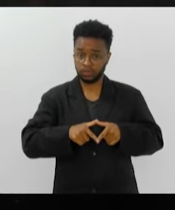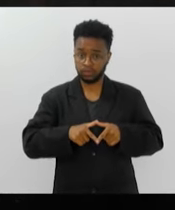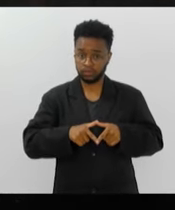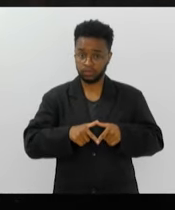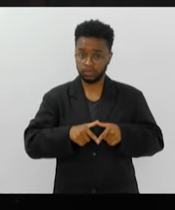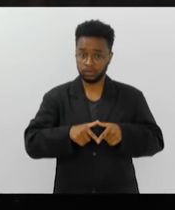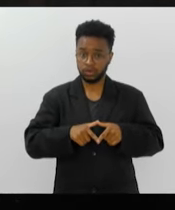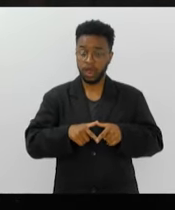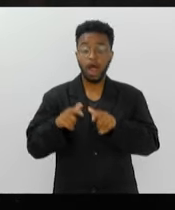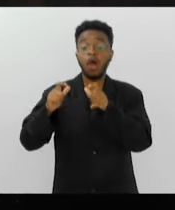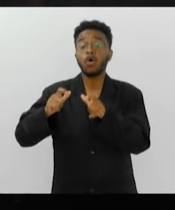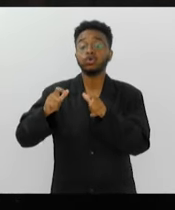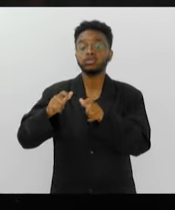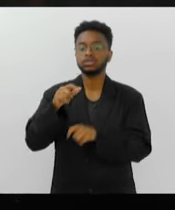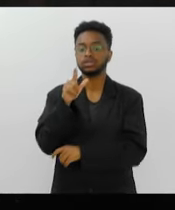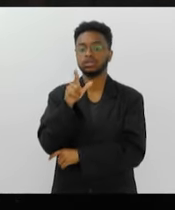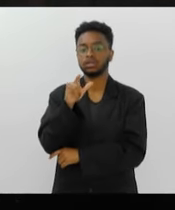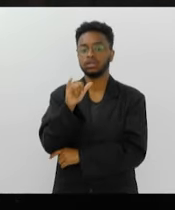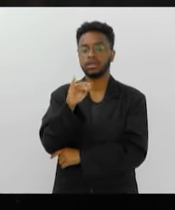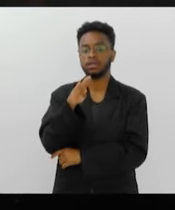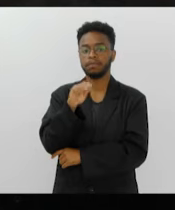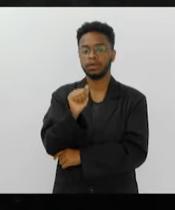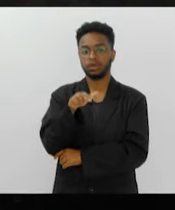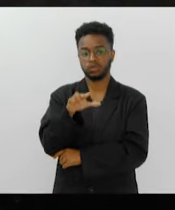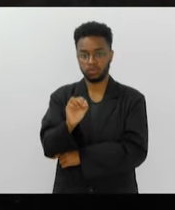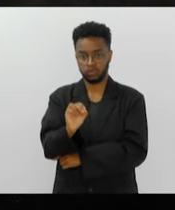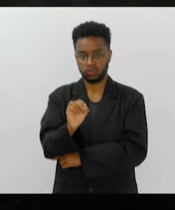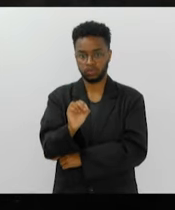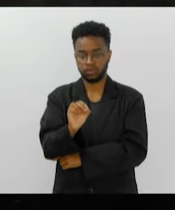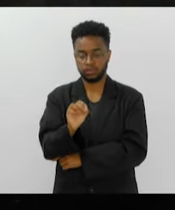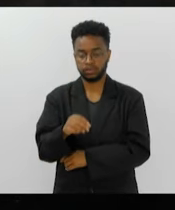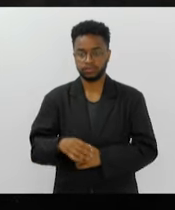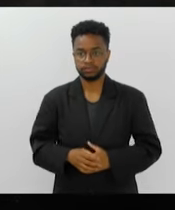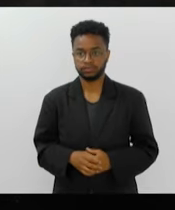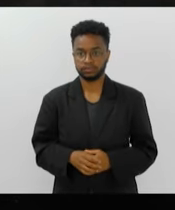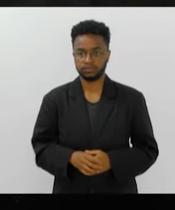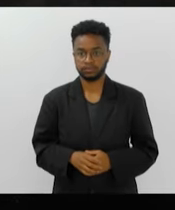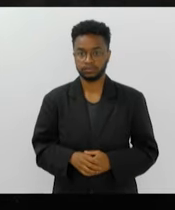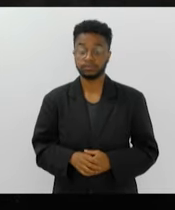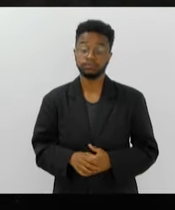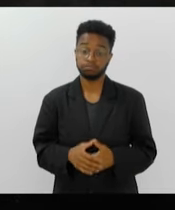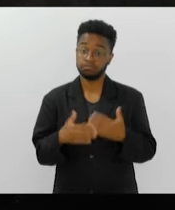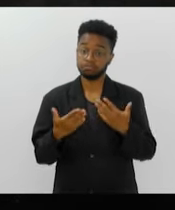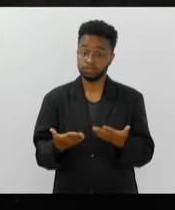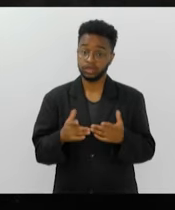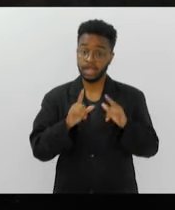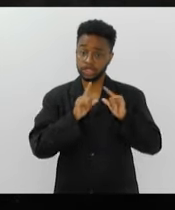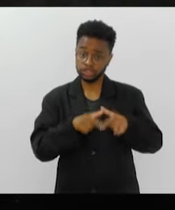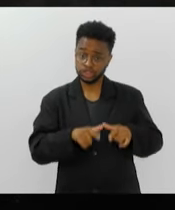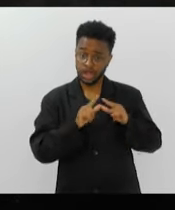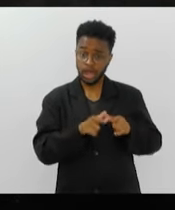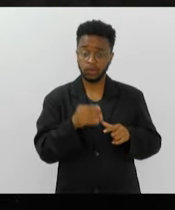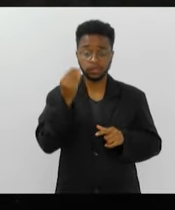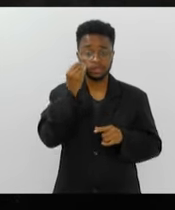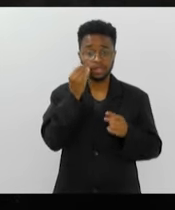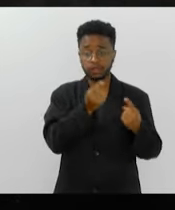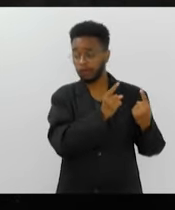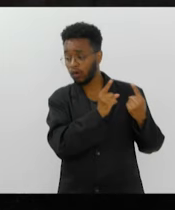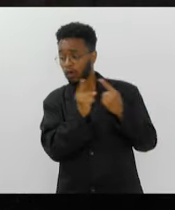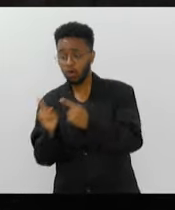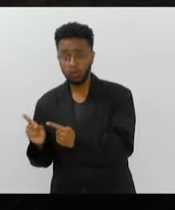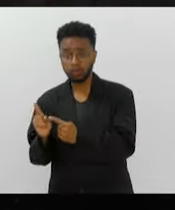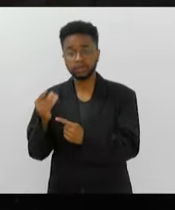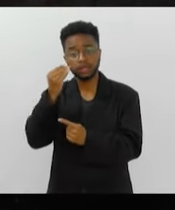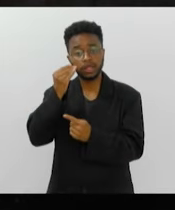do Líbano Israel contra Põe esse ataque e tenta destruir os